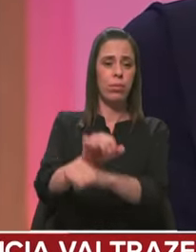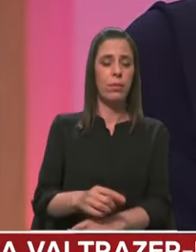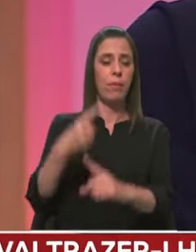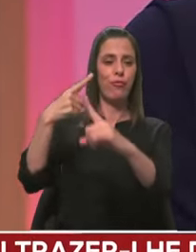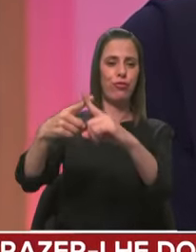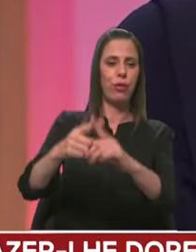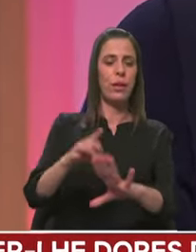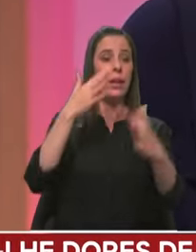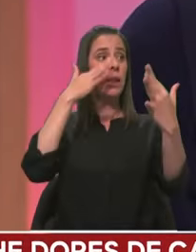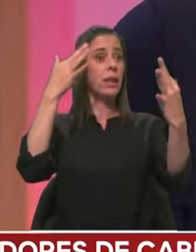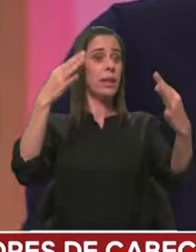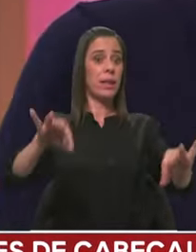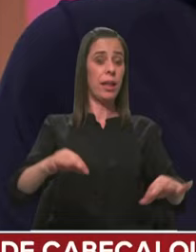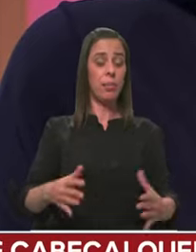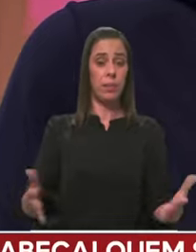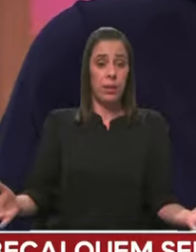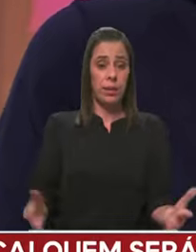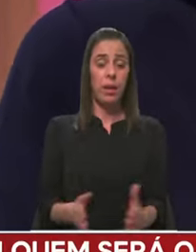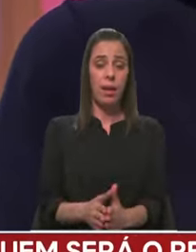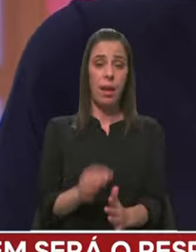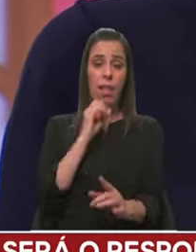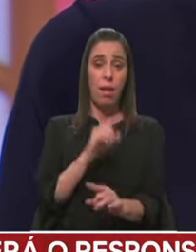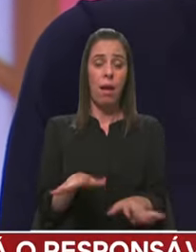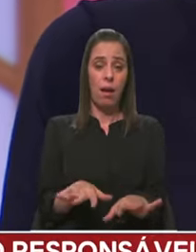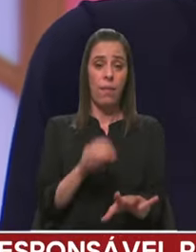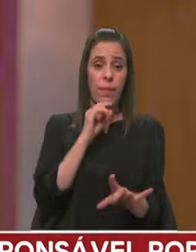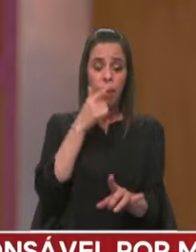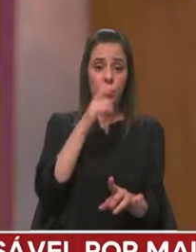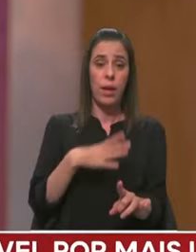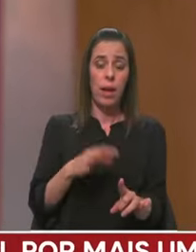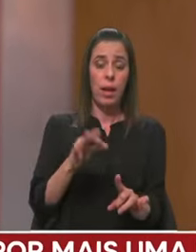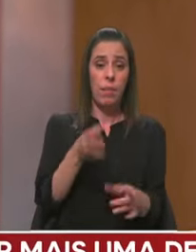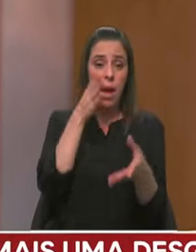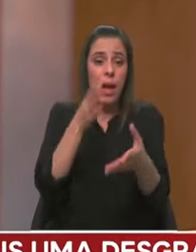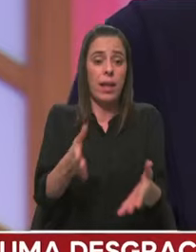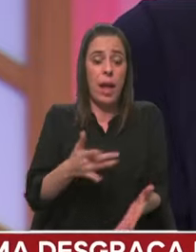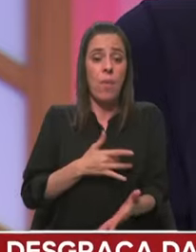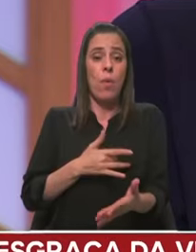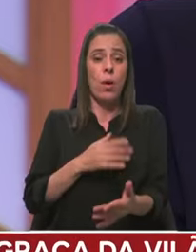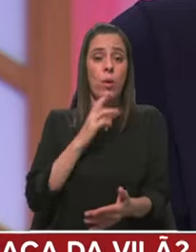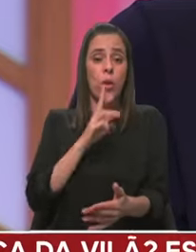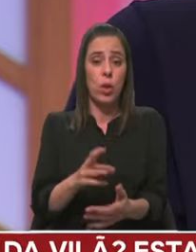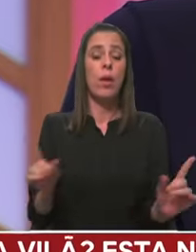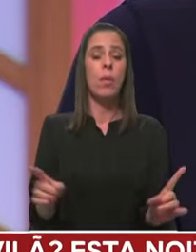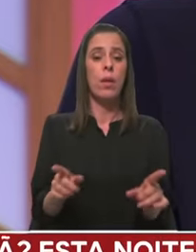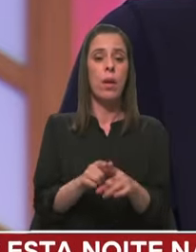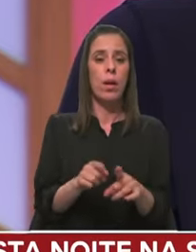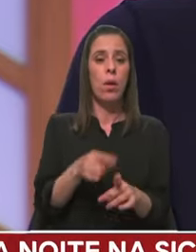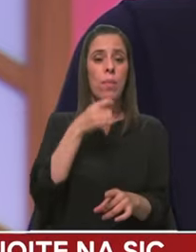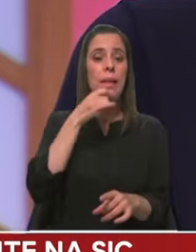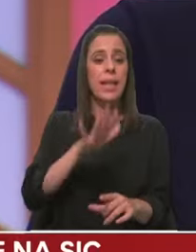melhor Ah é o melhor aindaa o equipamento permite Não é não porque essas pessoas querem mesmo atenção querem amor se nós respondemos é como o sangue para